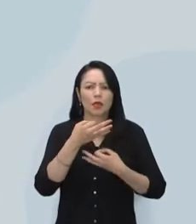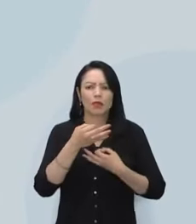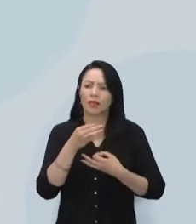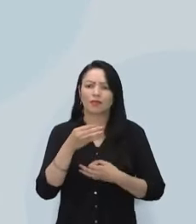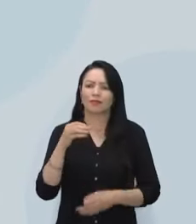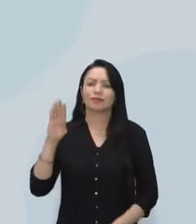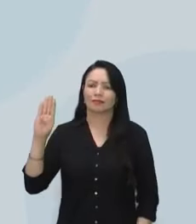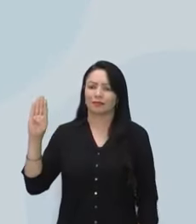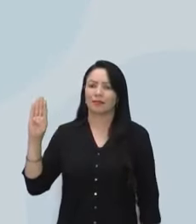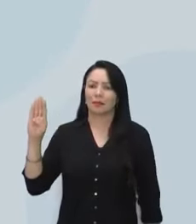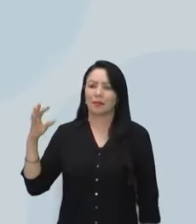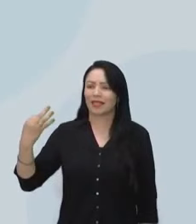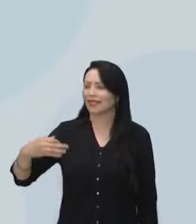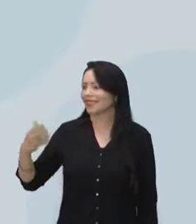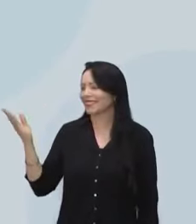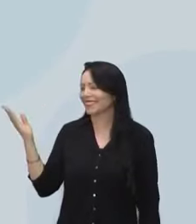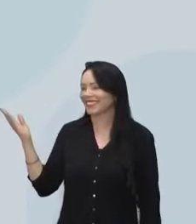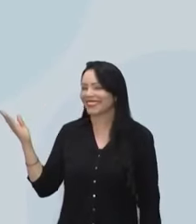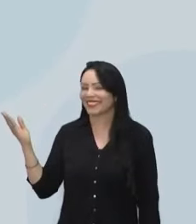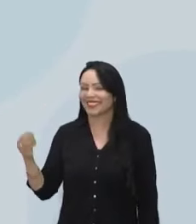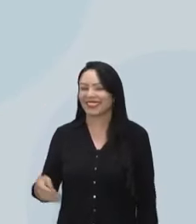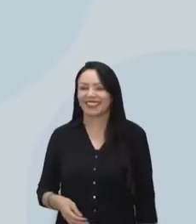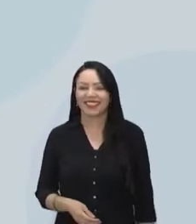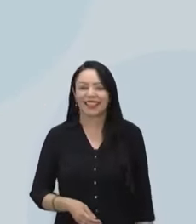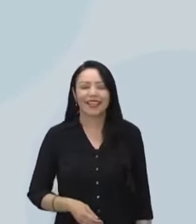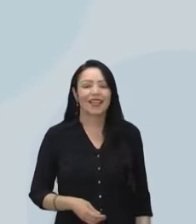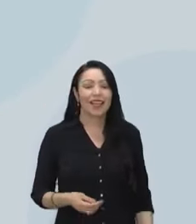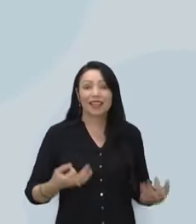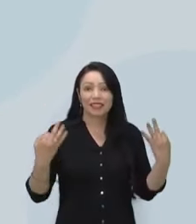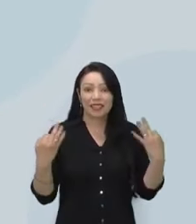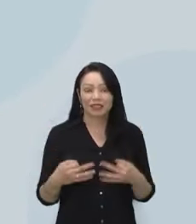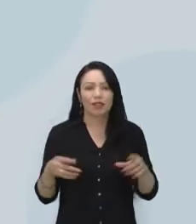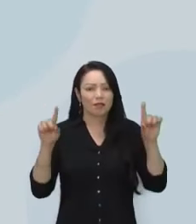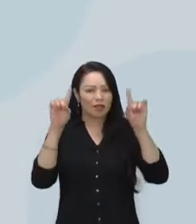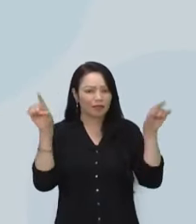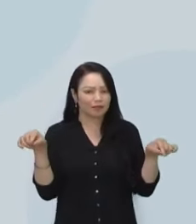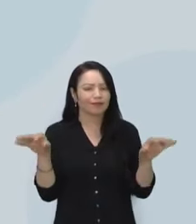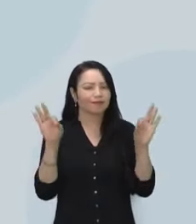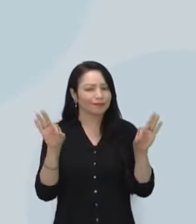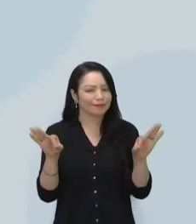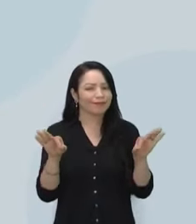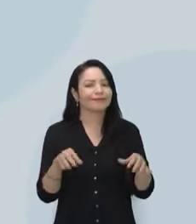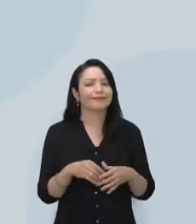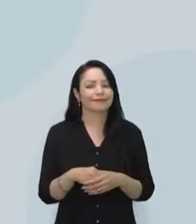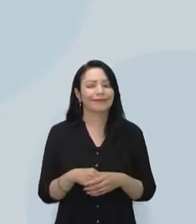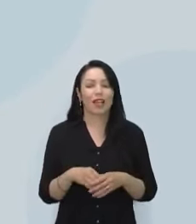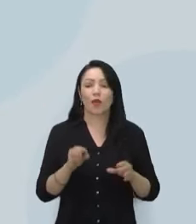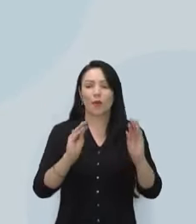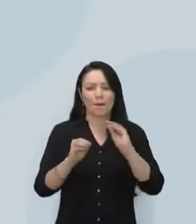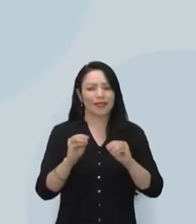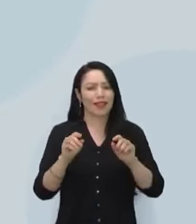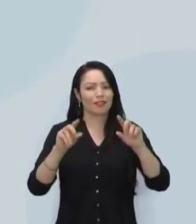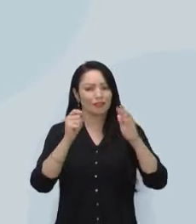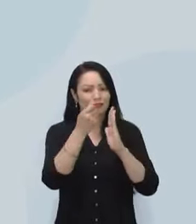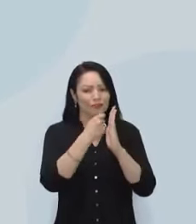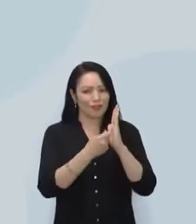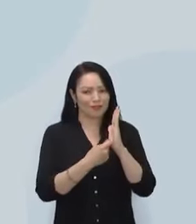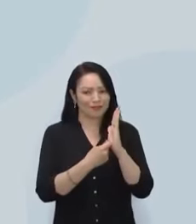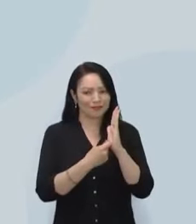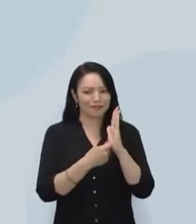a alternativa B, e ela está correta, porque uma das funções dos parênteses é realmente essa, isolar um comentário do autor do